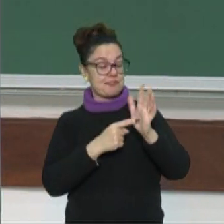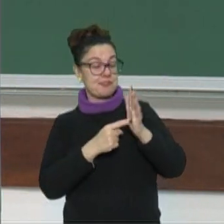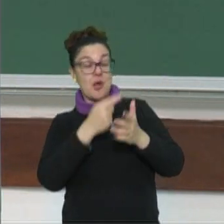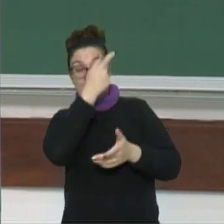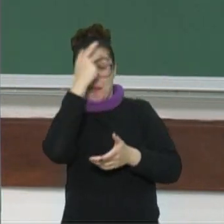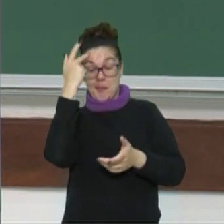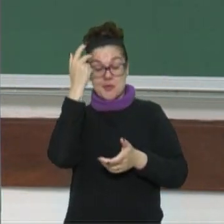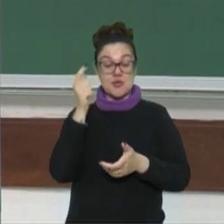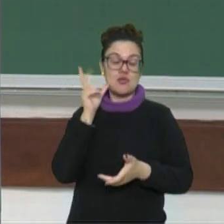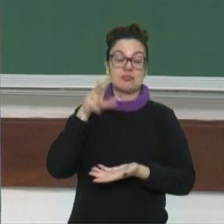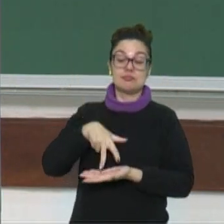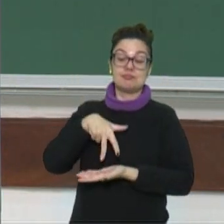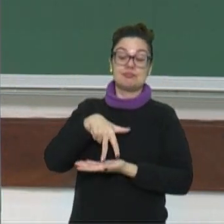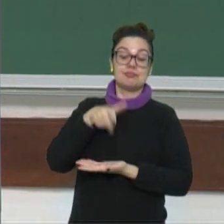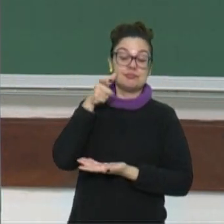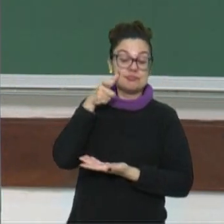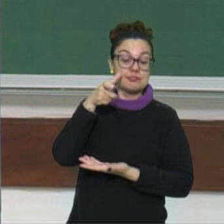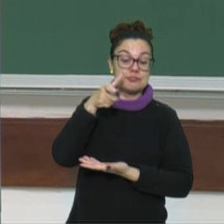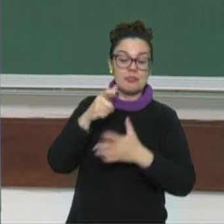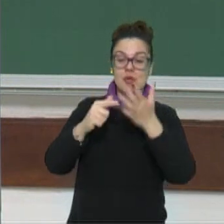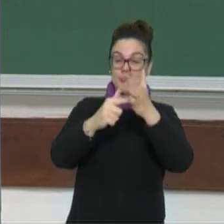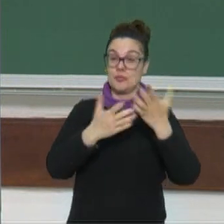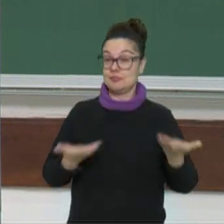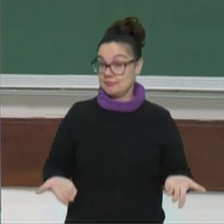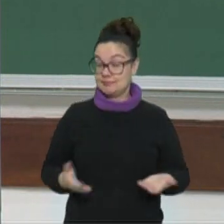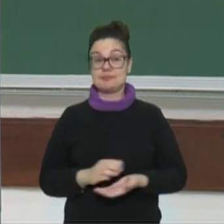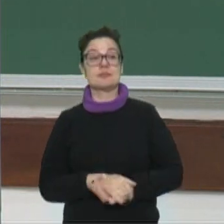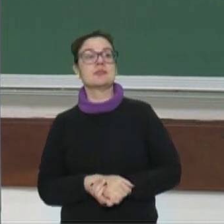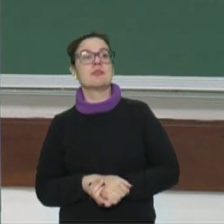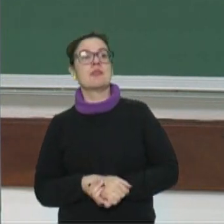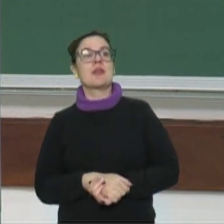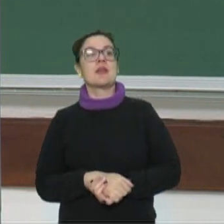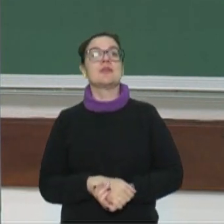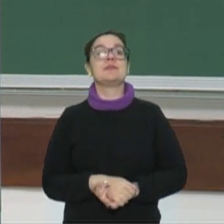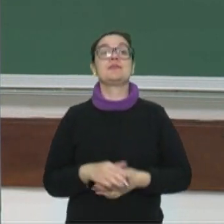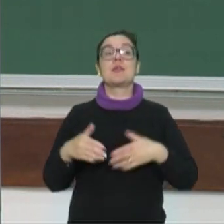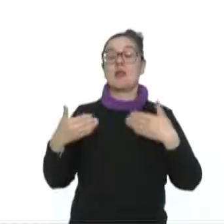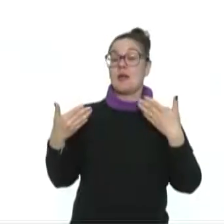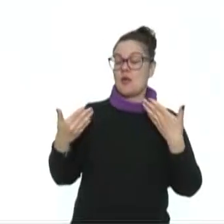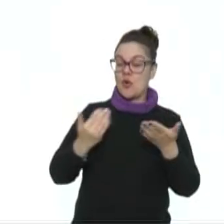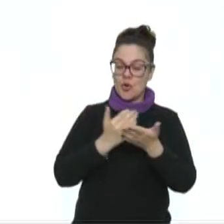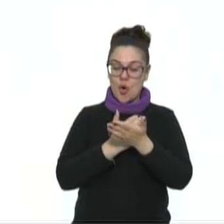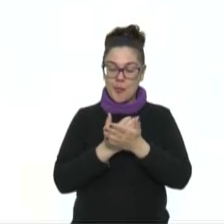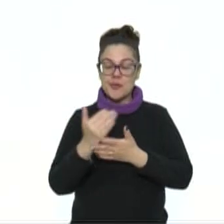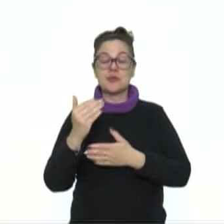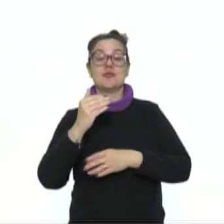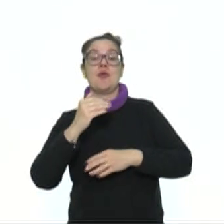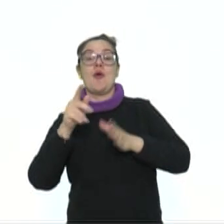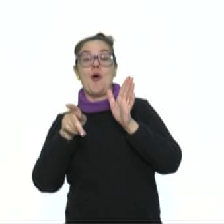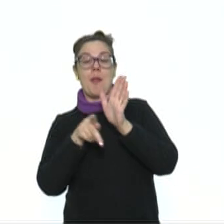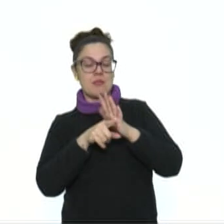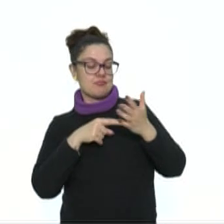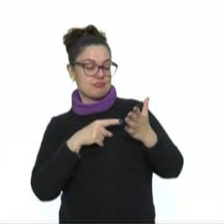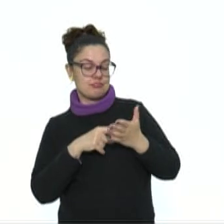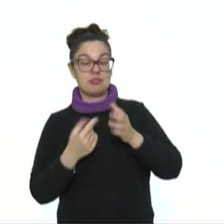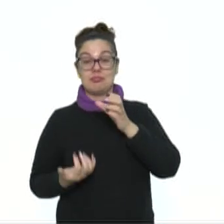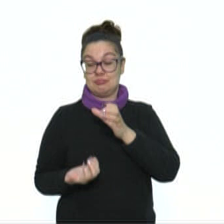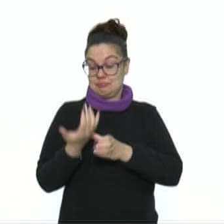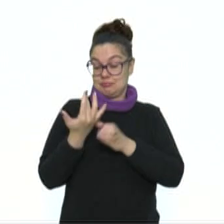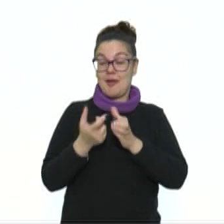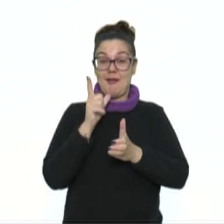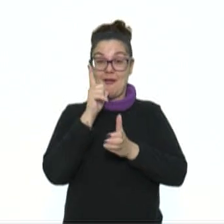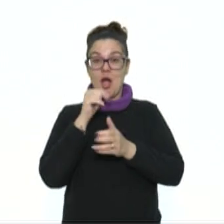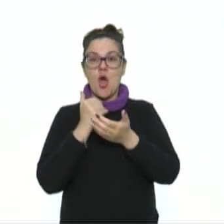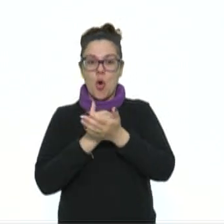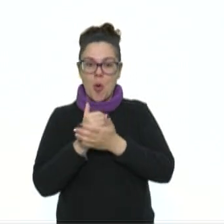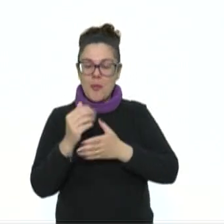apenas cuida da máquina, certo? E com a máquina a vapor, ele vai permitir uma grande produção